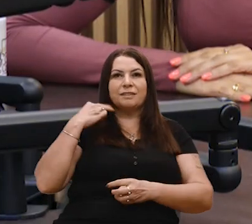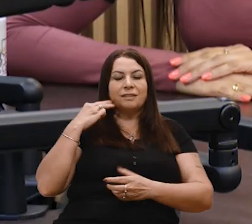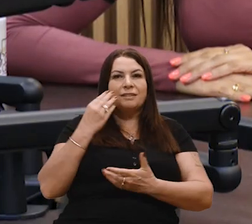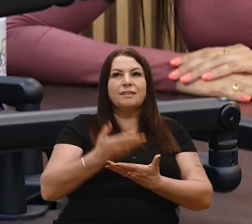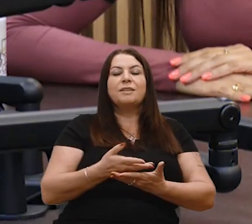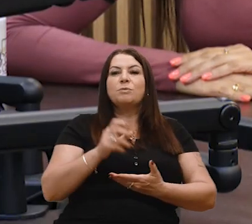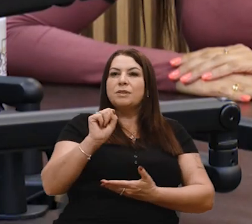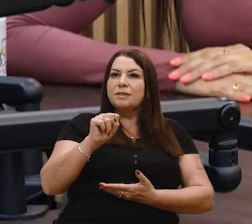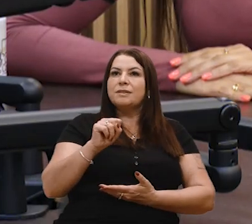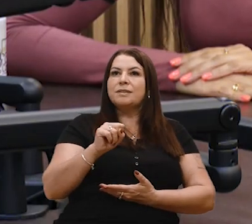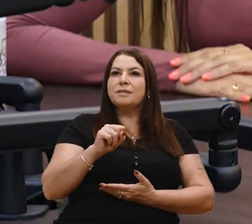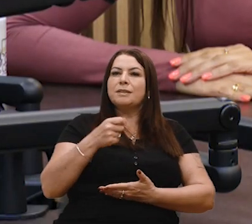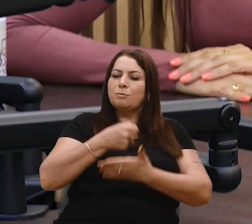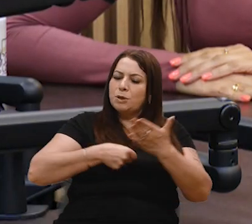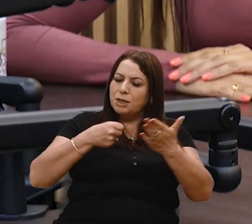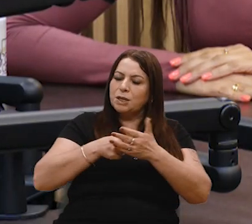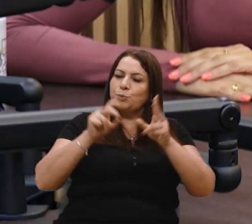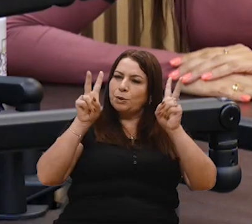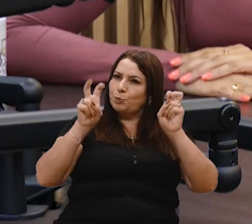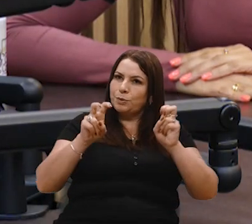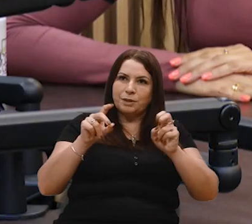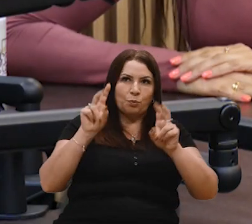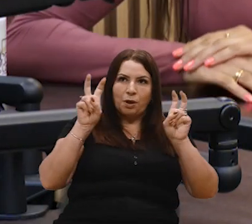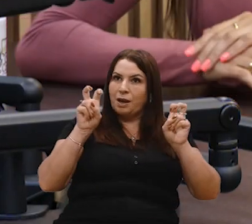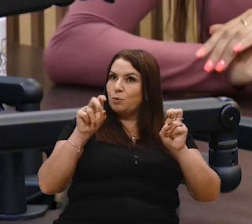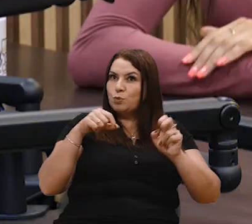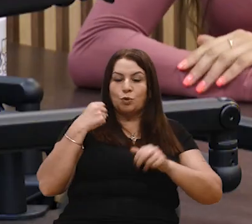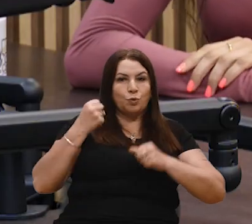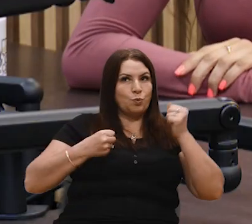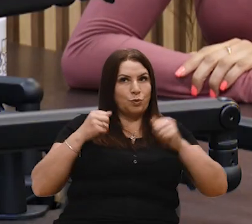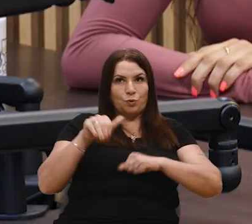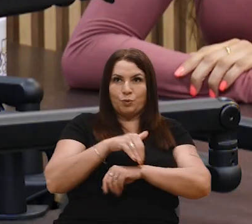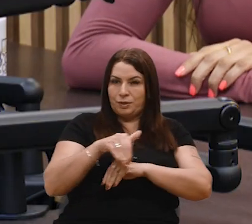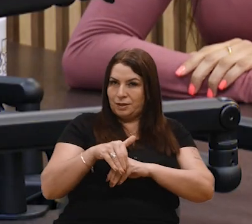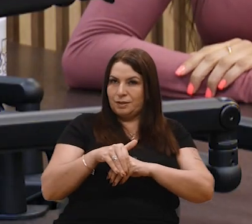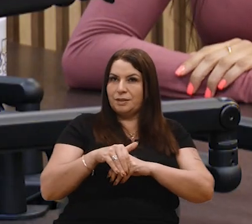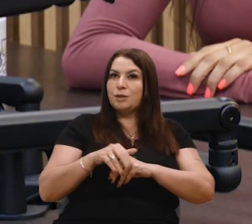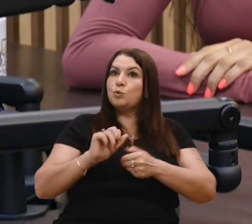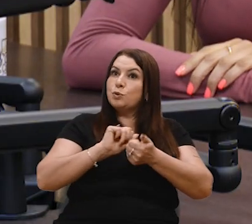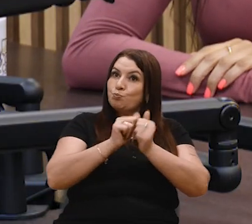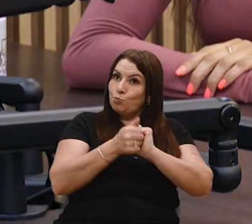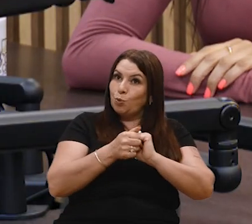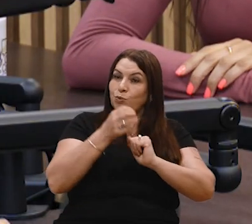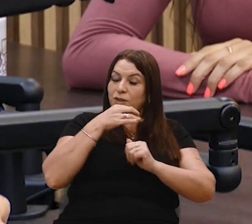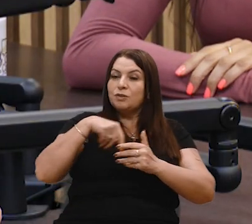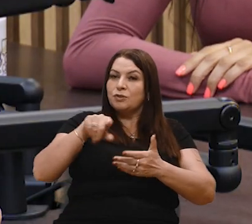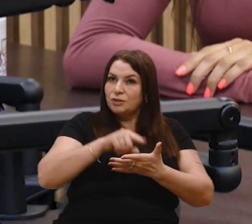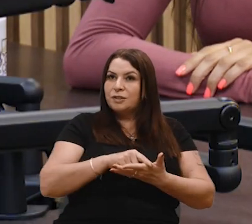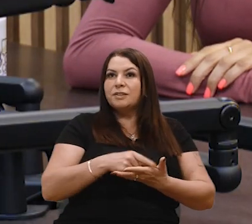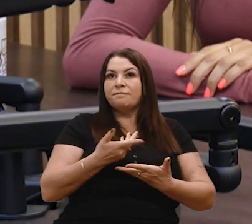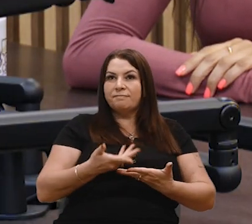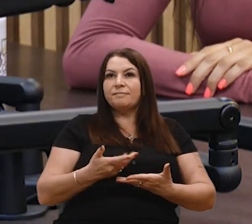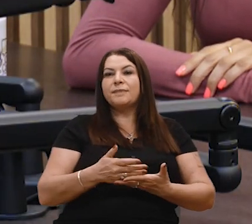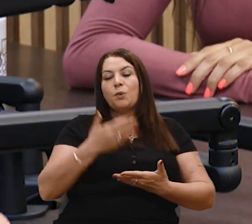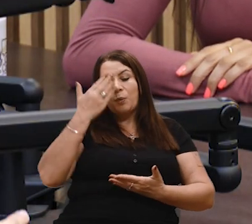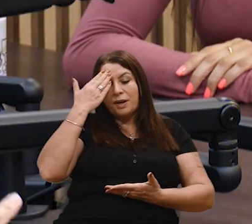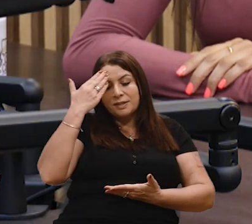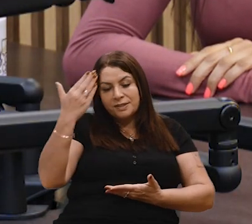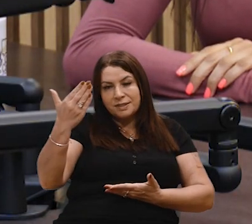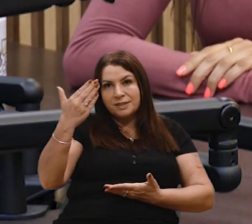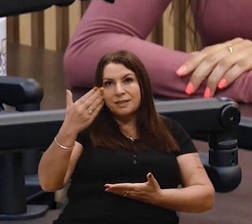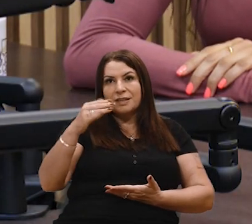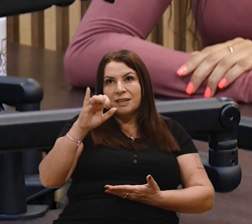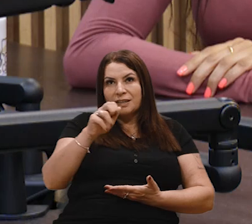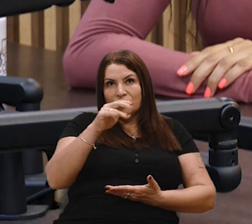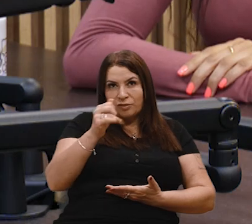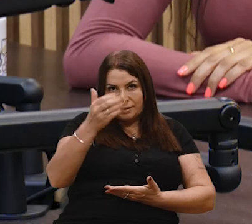a vereadora Marisol, porque ela, sim, ela está brigando pela causa. Não é causa só da corrida de rua, é causa do esporte aqui em Caxias do Sul, né?